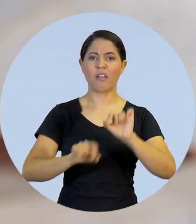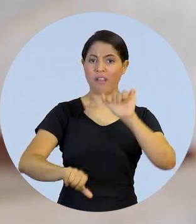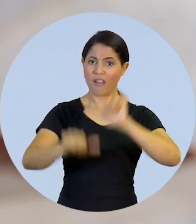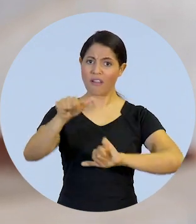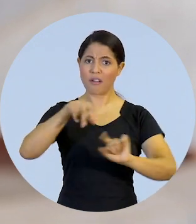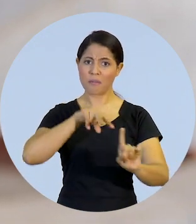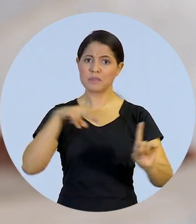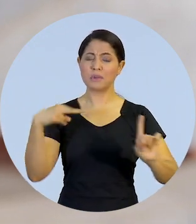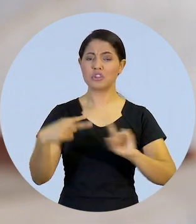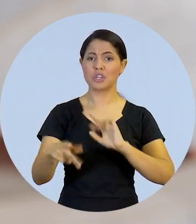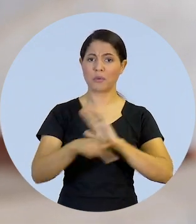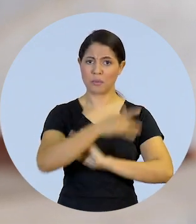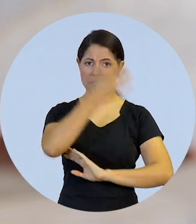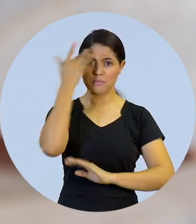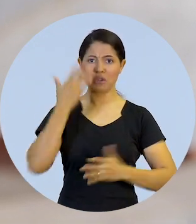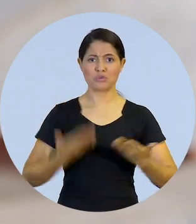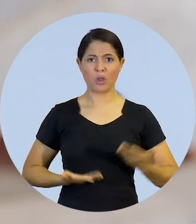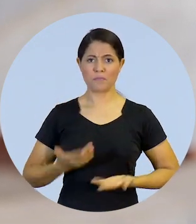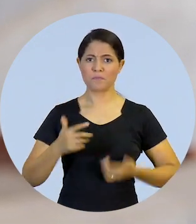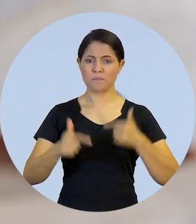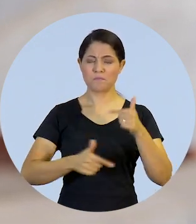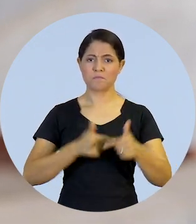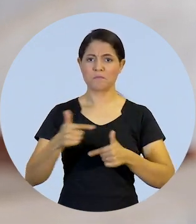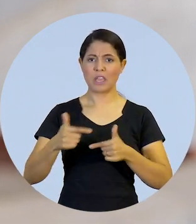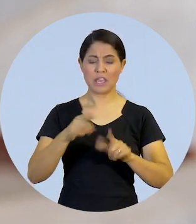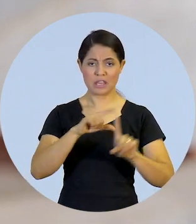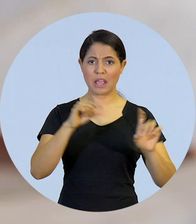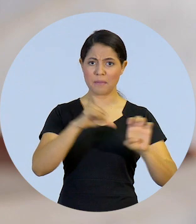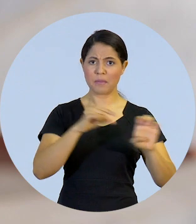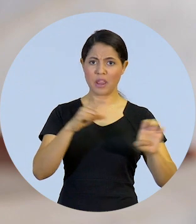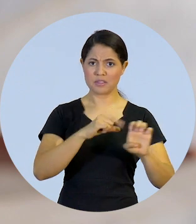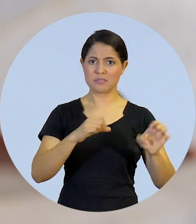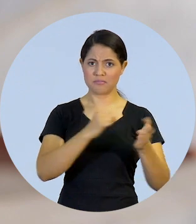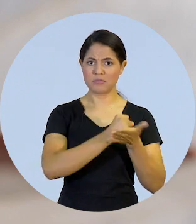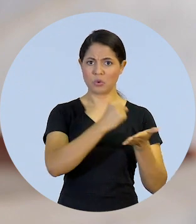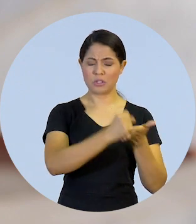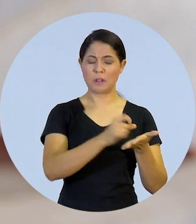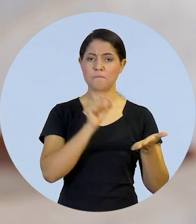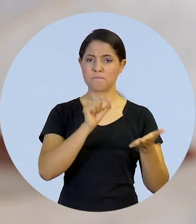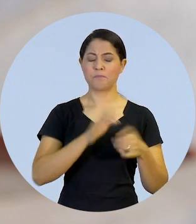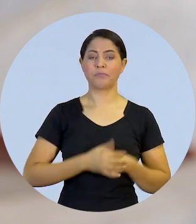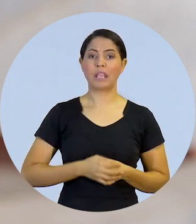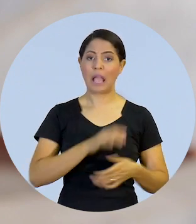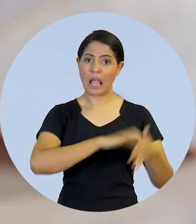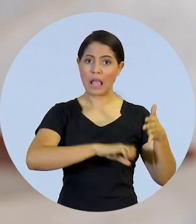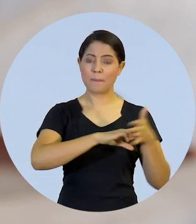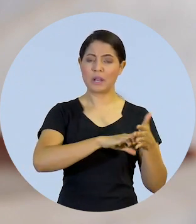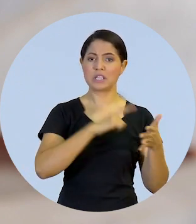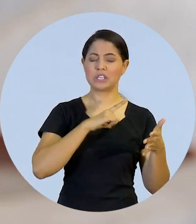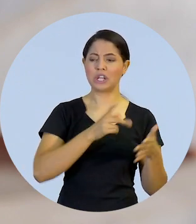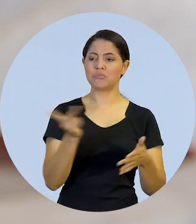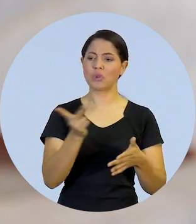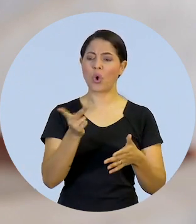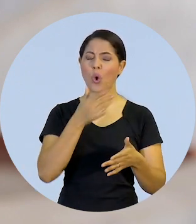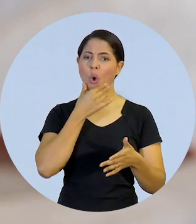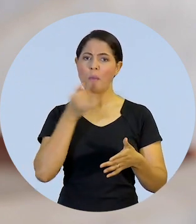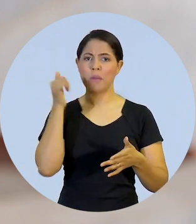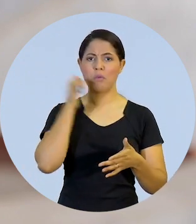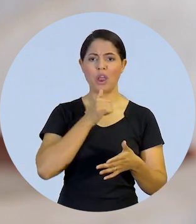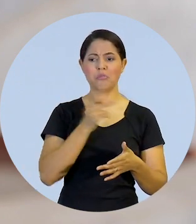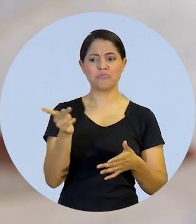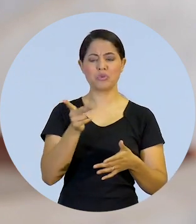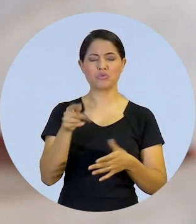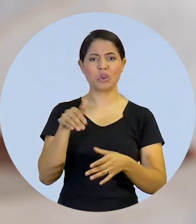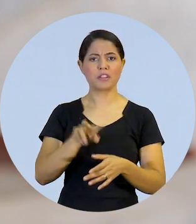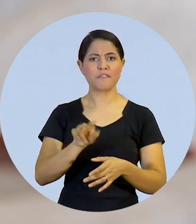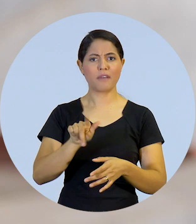na perspectiva de análise da perspectiva do empregador. Ele tem duas pessoas jovens, recém-casados,